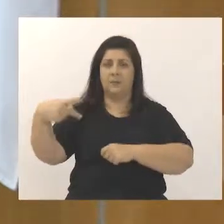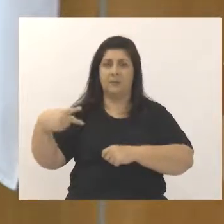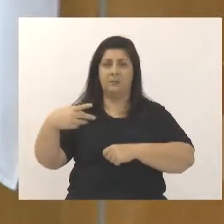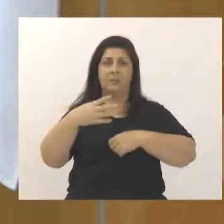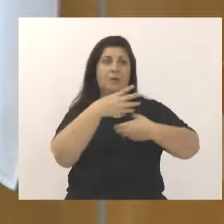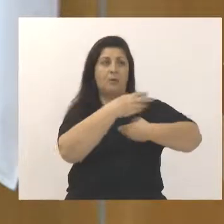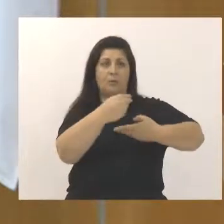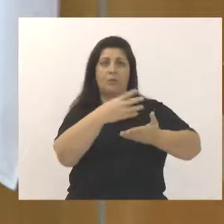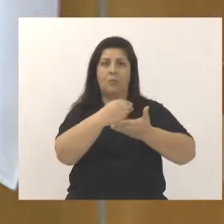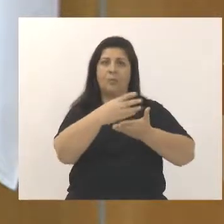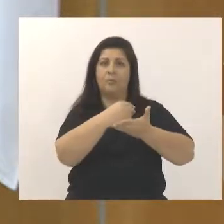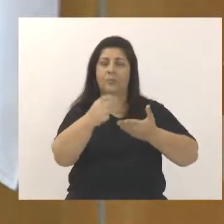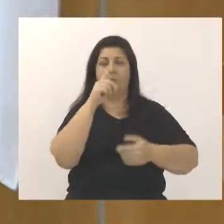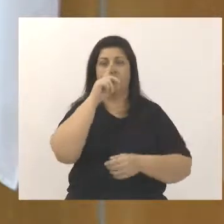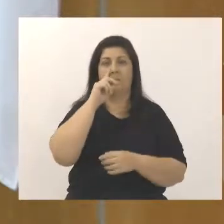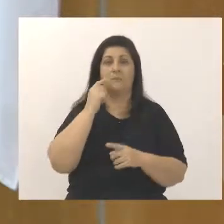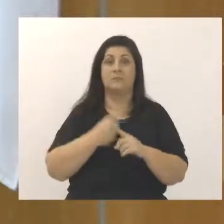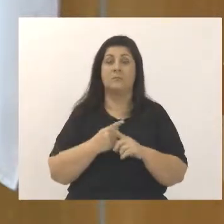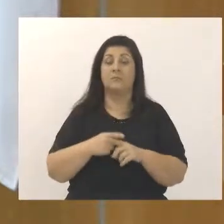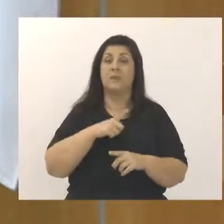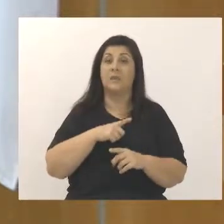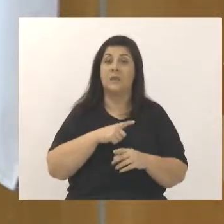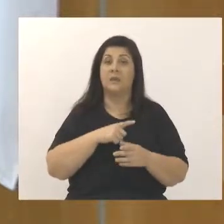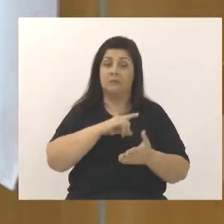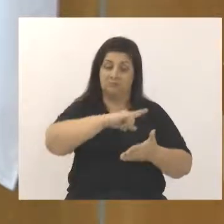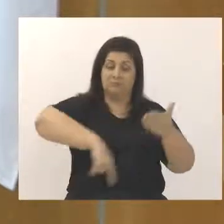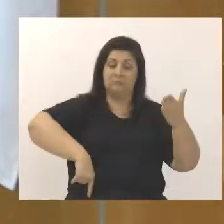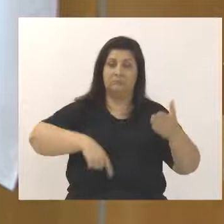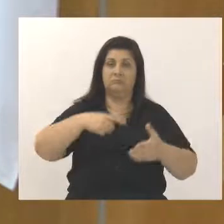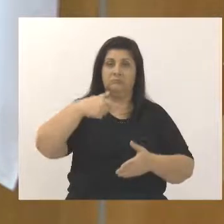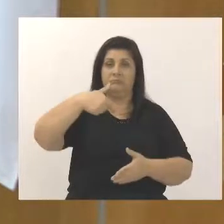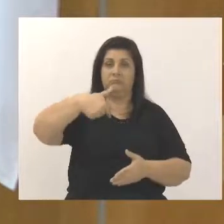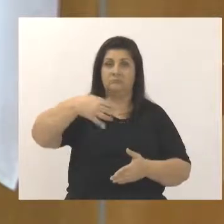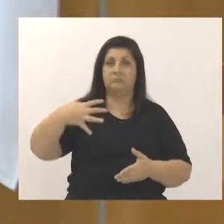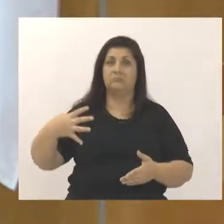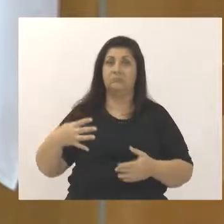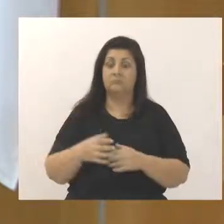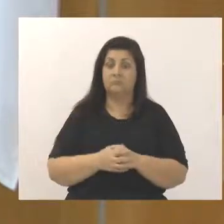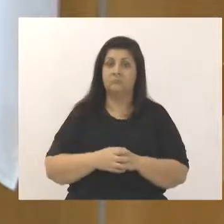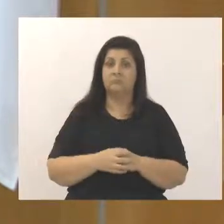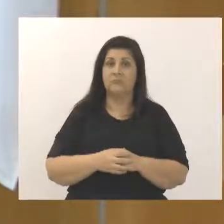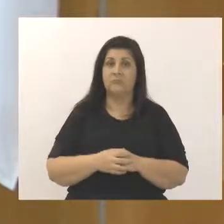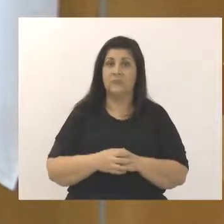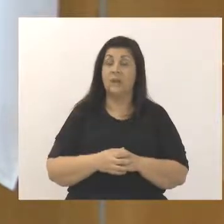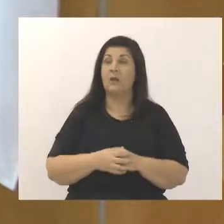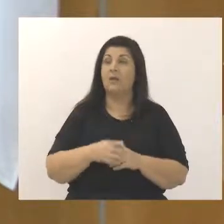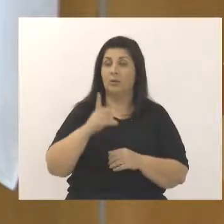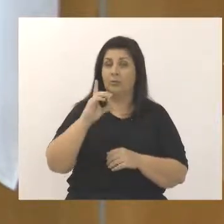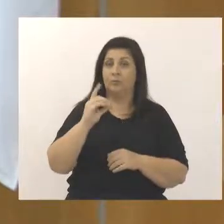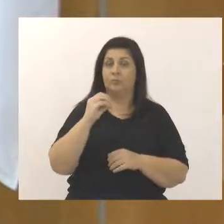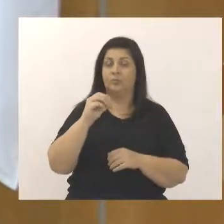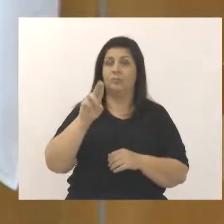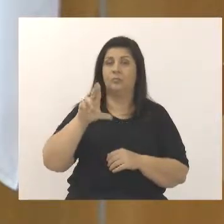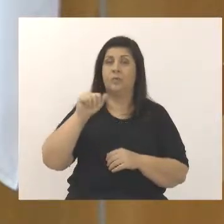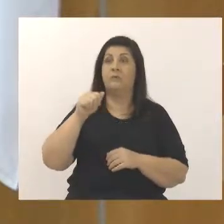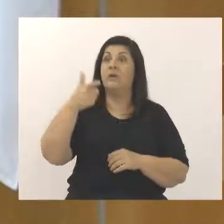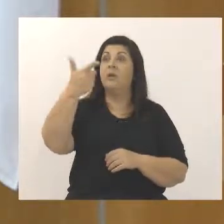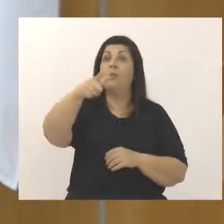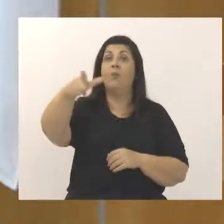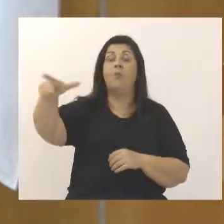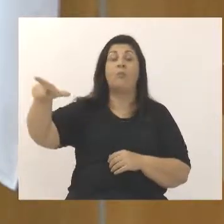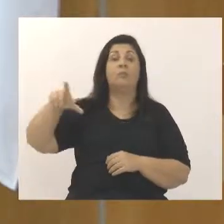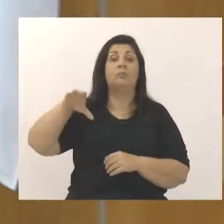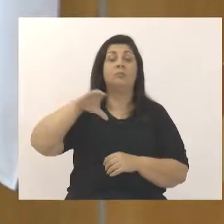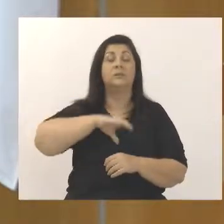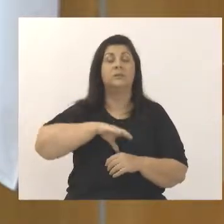porque ele tem cadastrado 74 doulas, e a maioria não é de Jacareí. E a gente vê a importância,